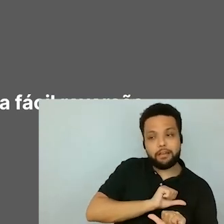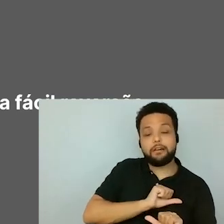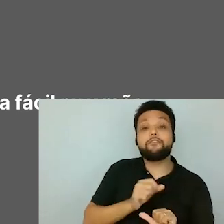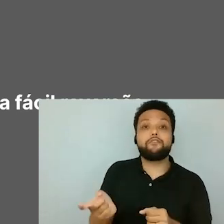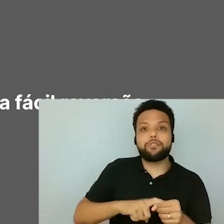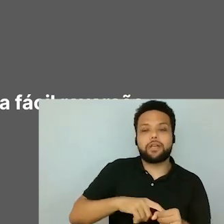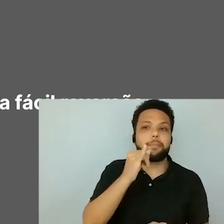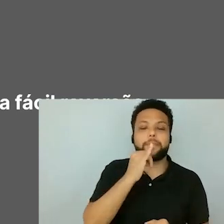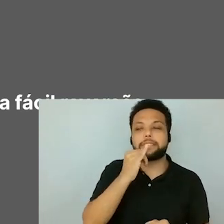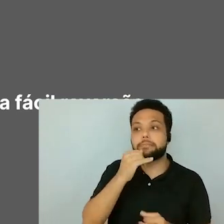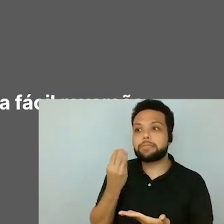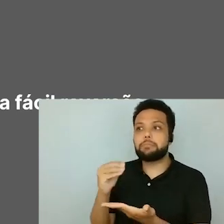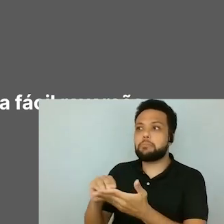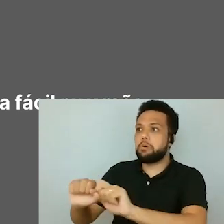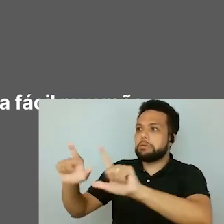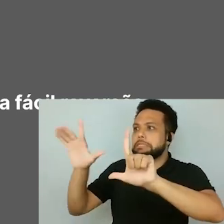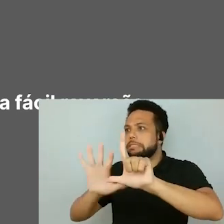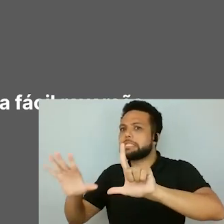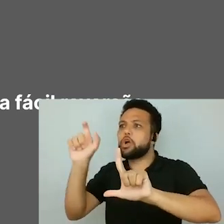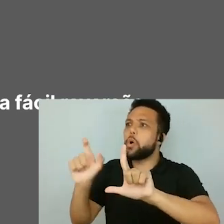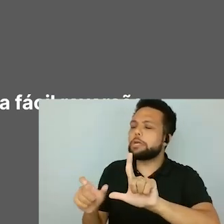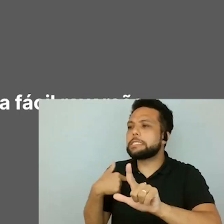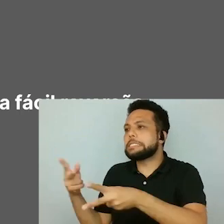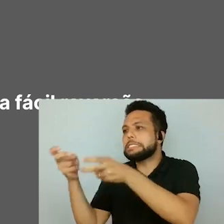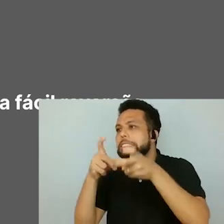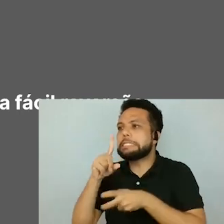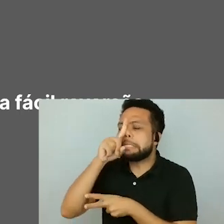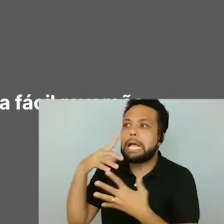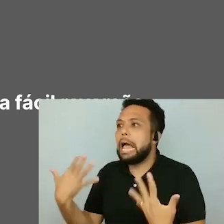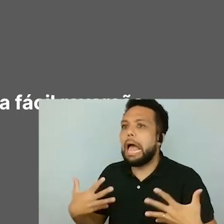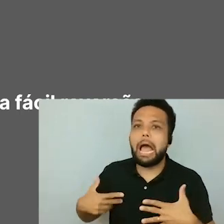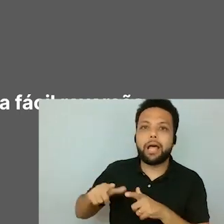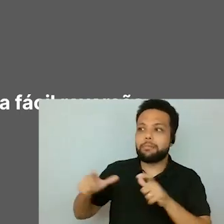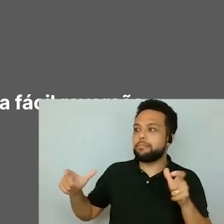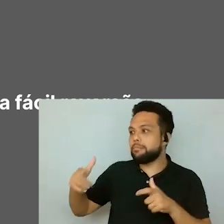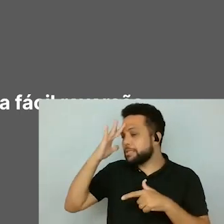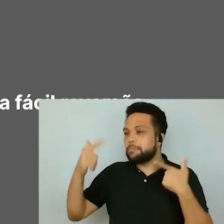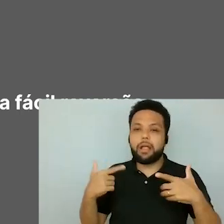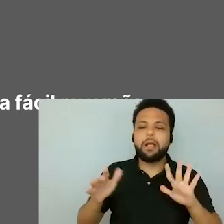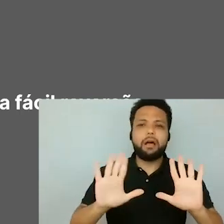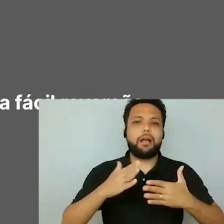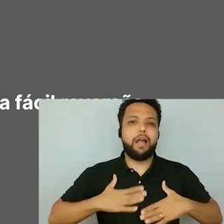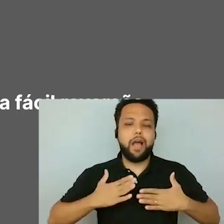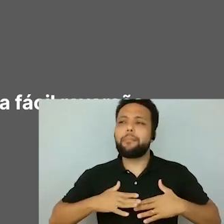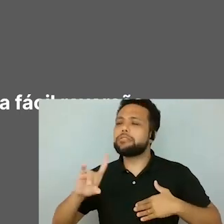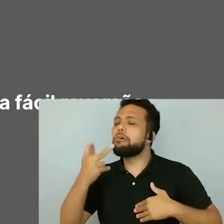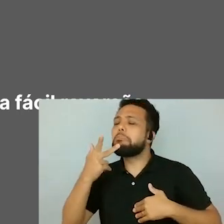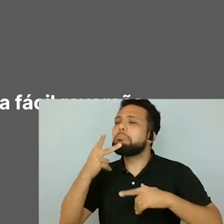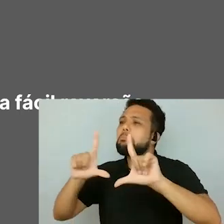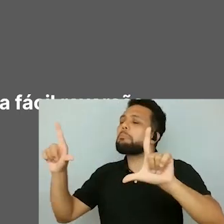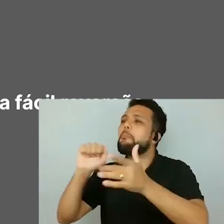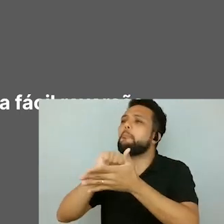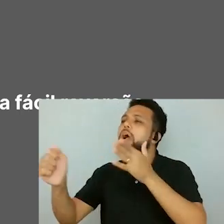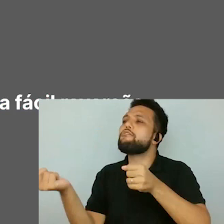produção, foi descoberta uma vulnerabilidade crítica nele hoje, todo mundo se desespera, meu Deus. Não, calma, relaxa, é só reverter para a versão anterior e